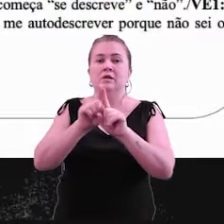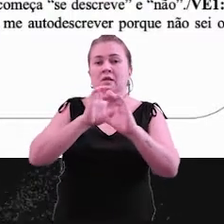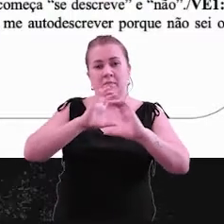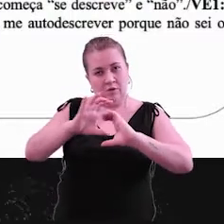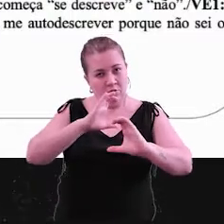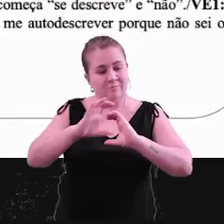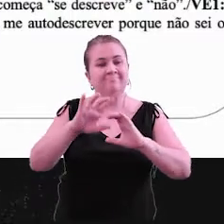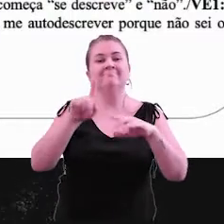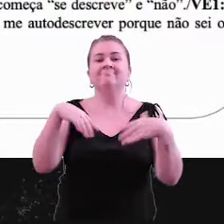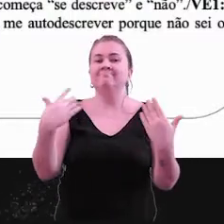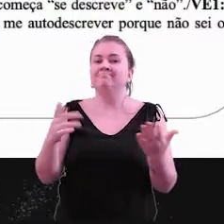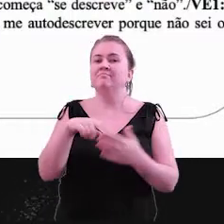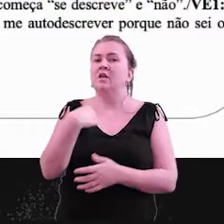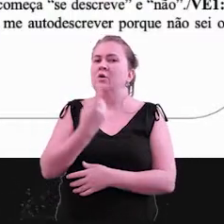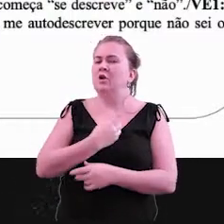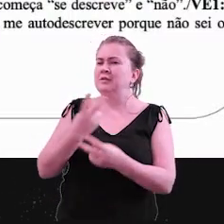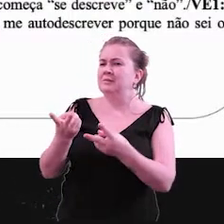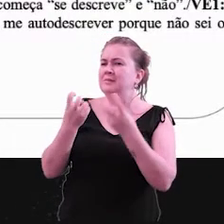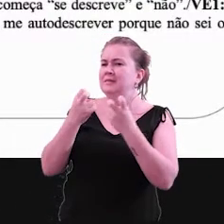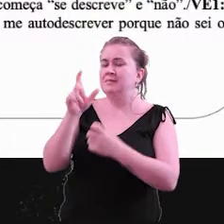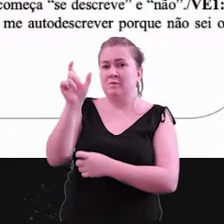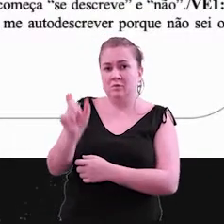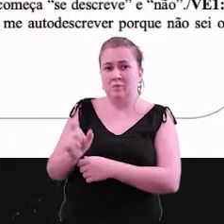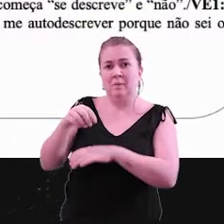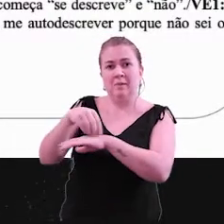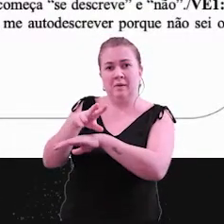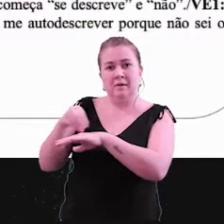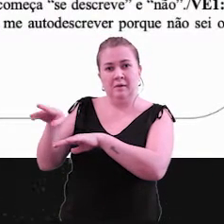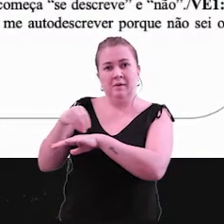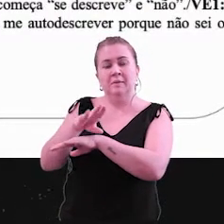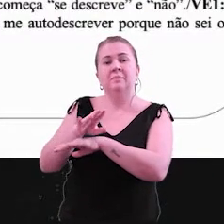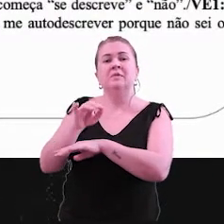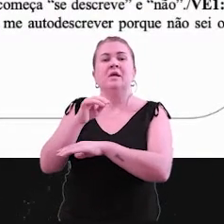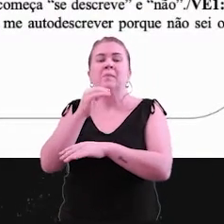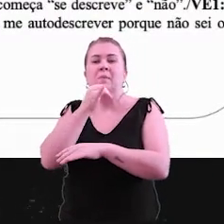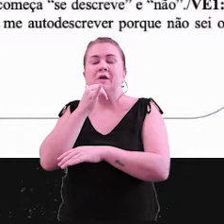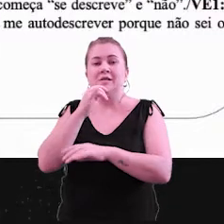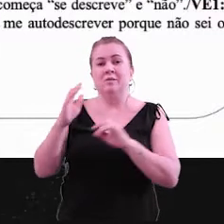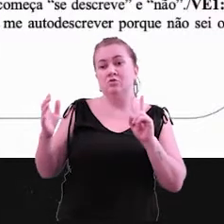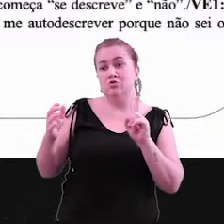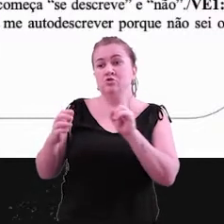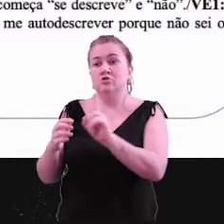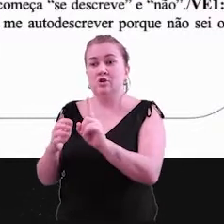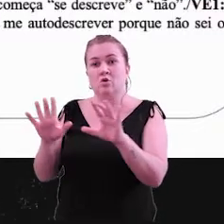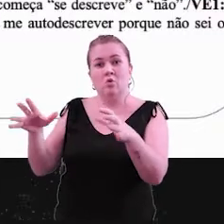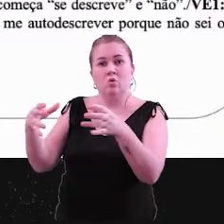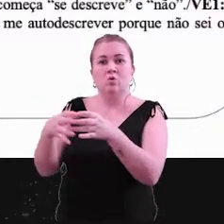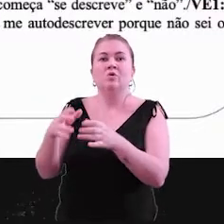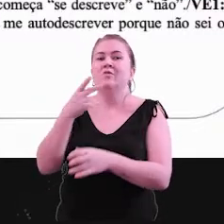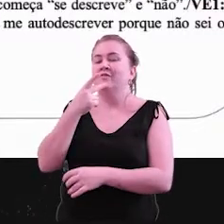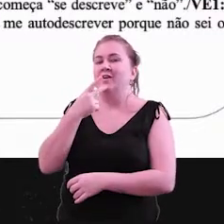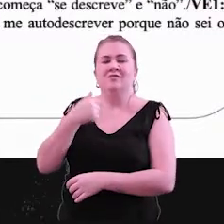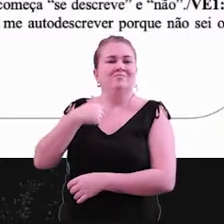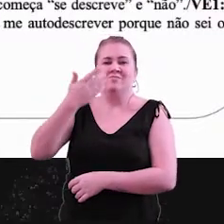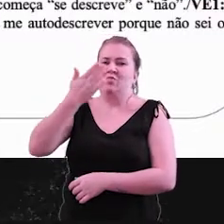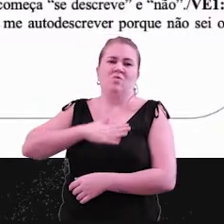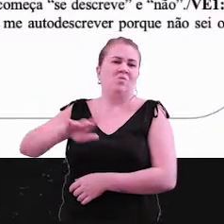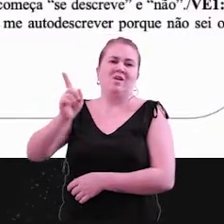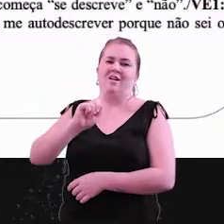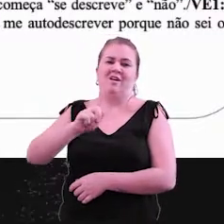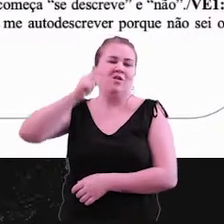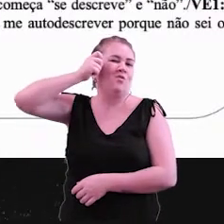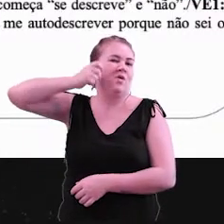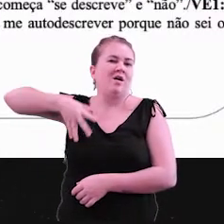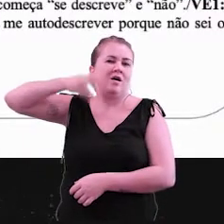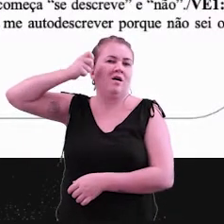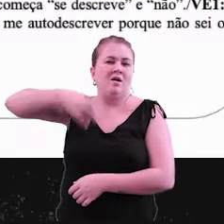abordar o grupo, falou que não gostaria de se audiodescrever. Então, eu não vou me audiodescrever, porque eu não gosto, minha autoestima fica meio...